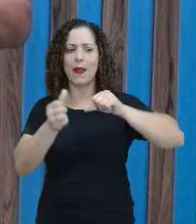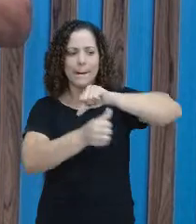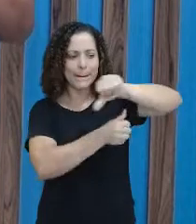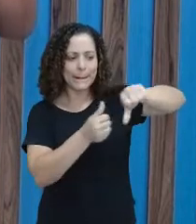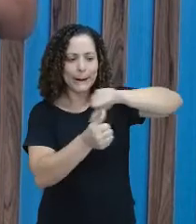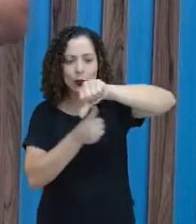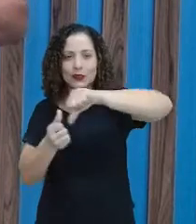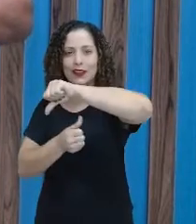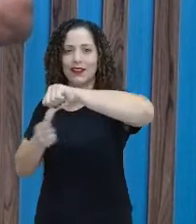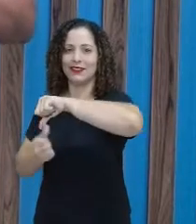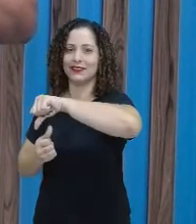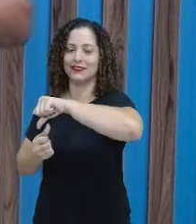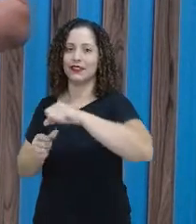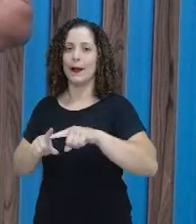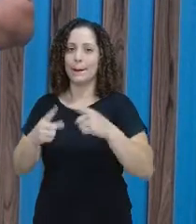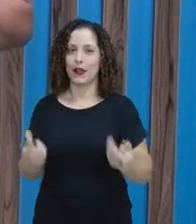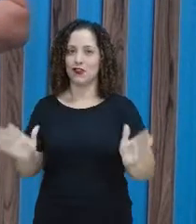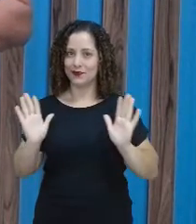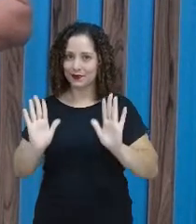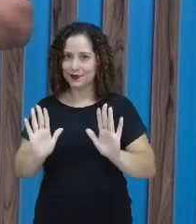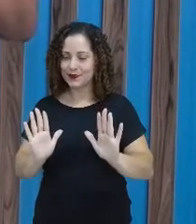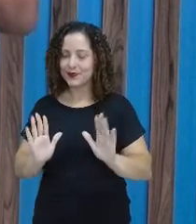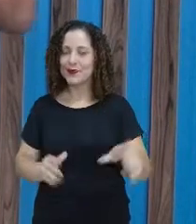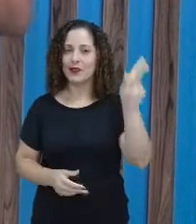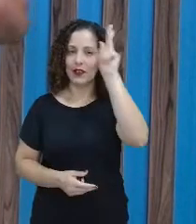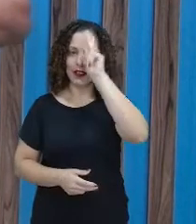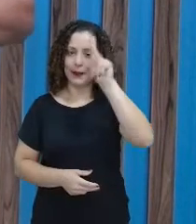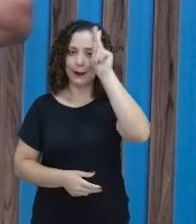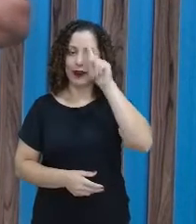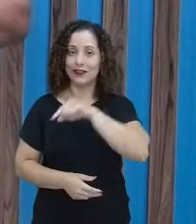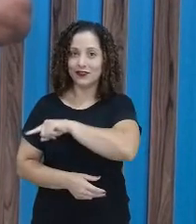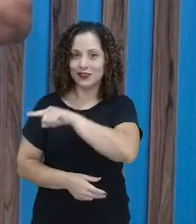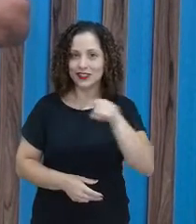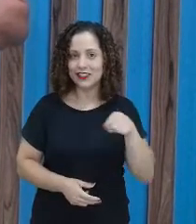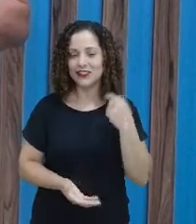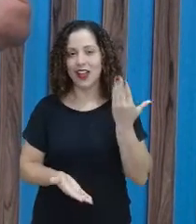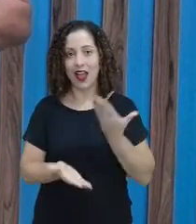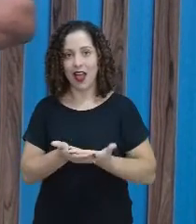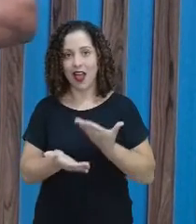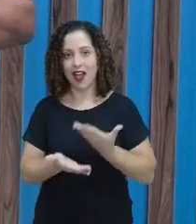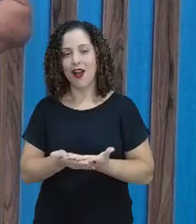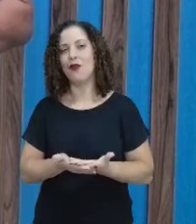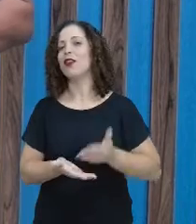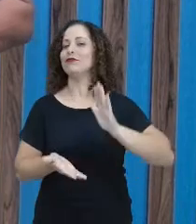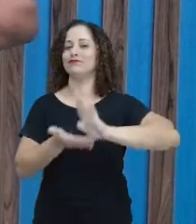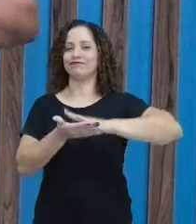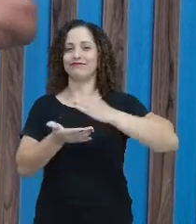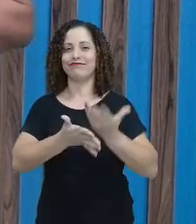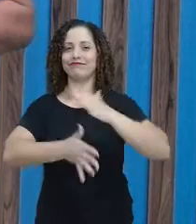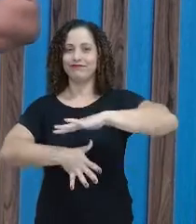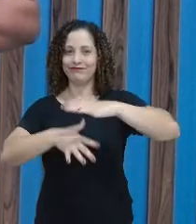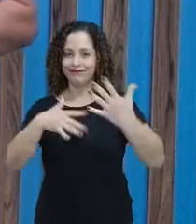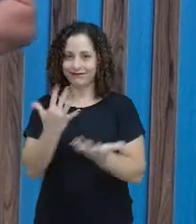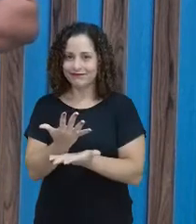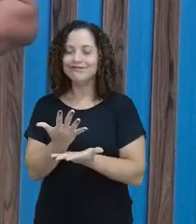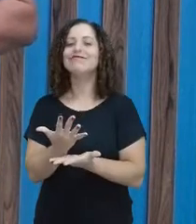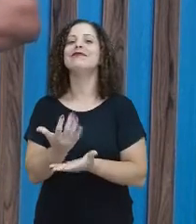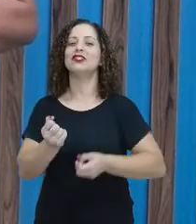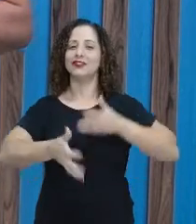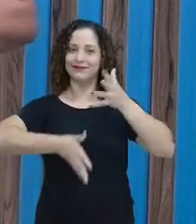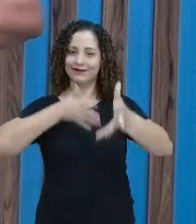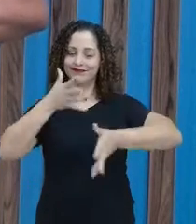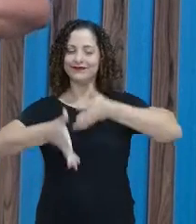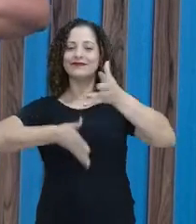modificam. Mas antes, eu quero lembrar a vocês que essa aula ela está sendo traduzida para a língua